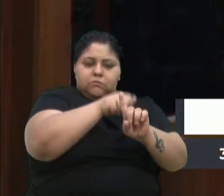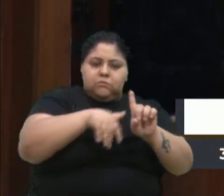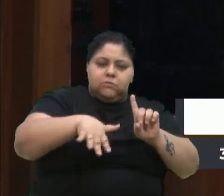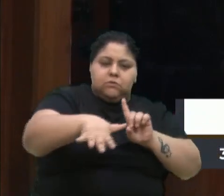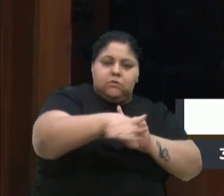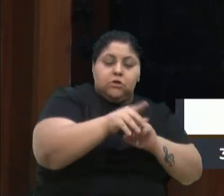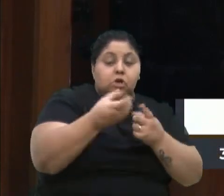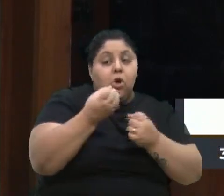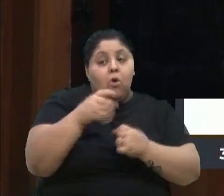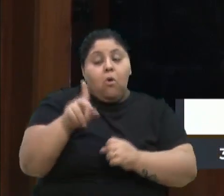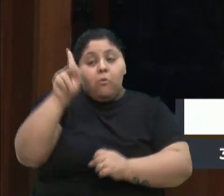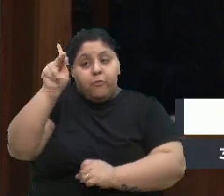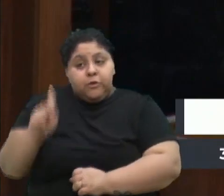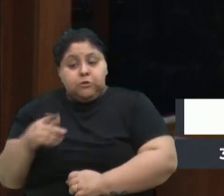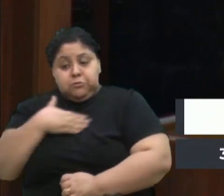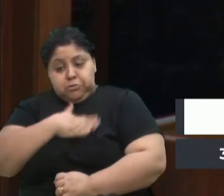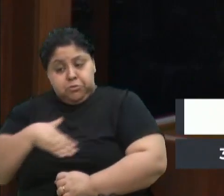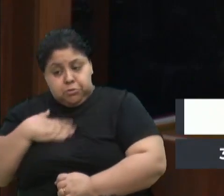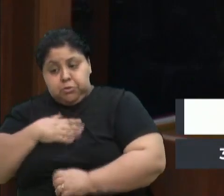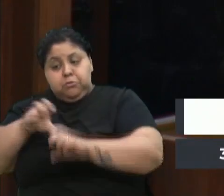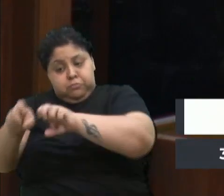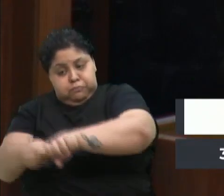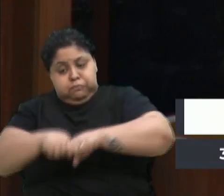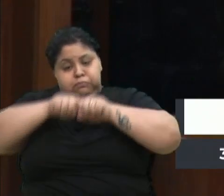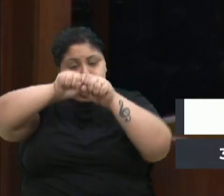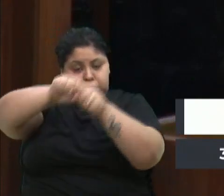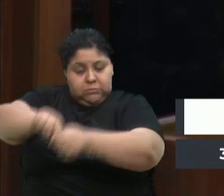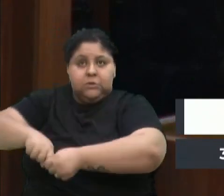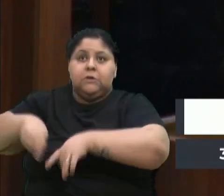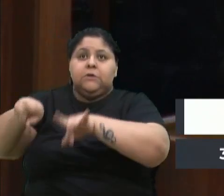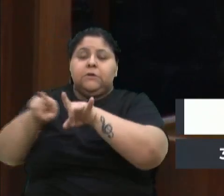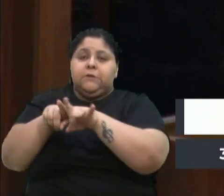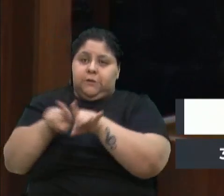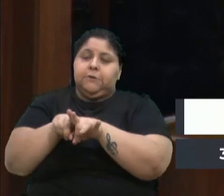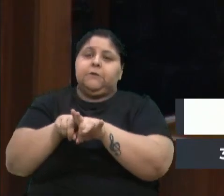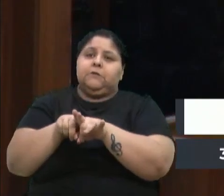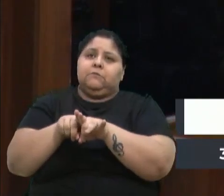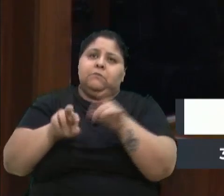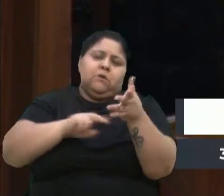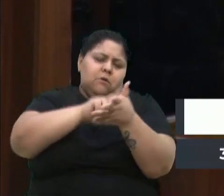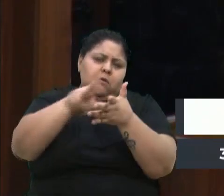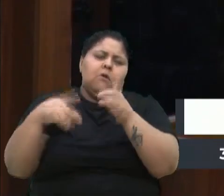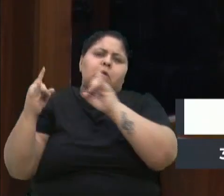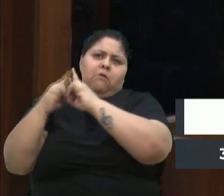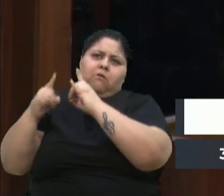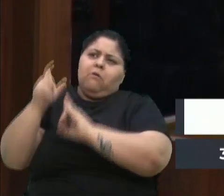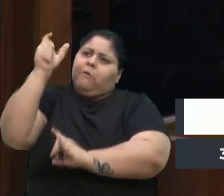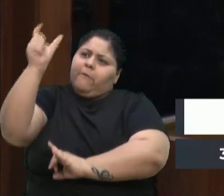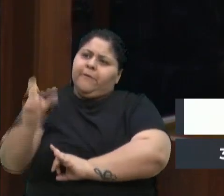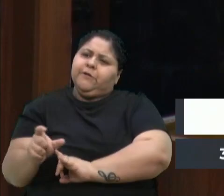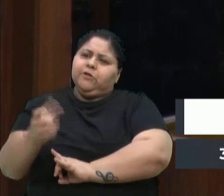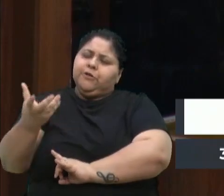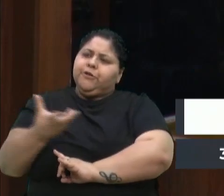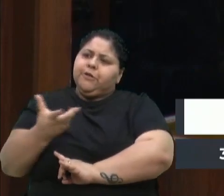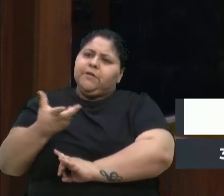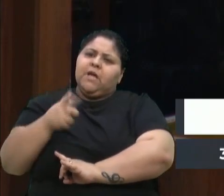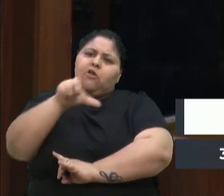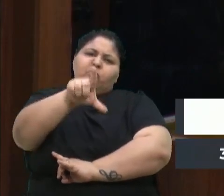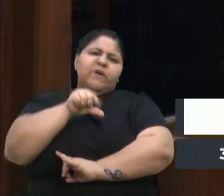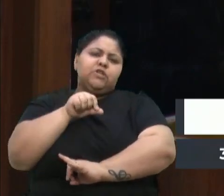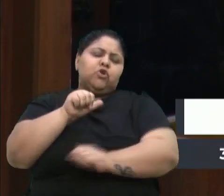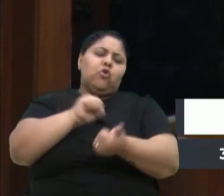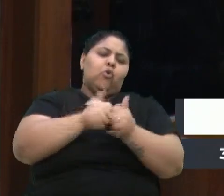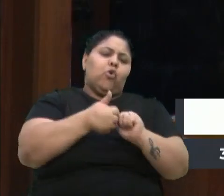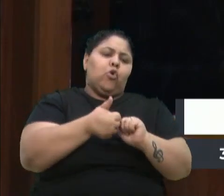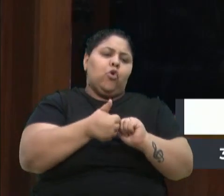da canoagem, do stand-up paddle e da canoa havaiana. Pessoas que buscam uma alternativa esportiva com